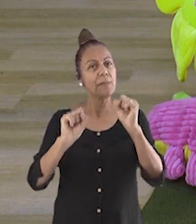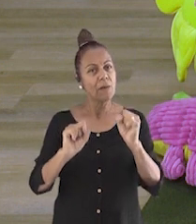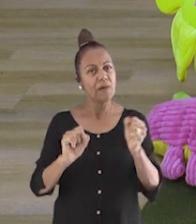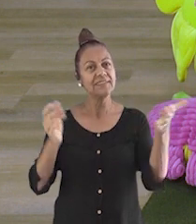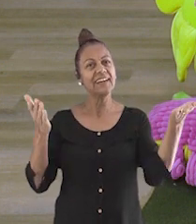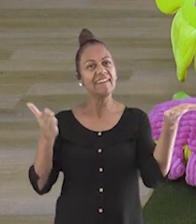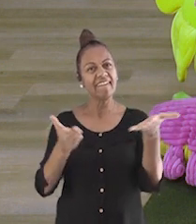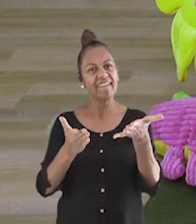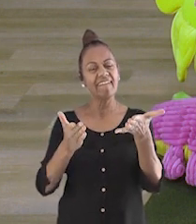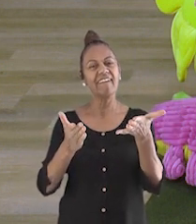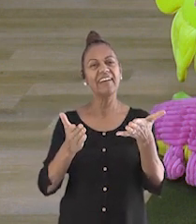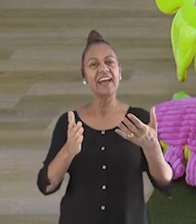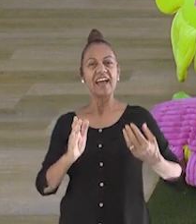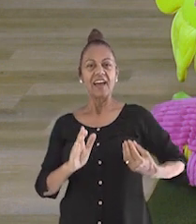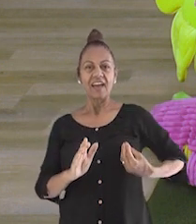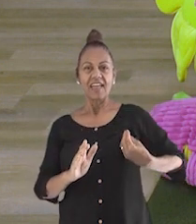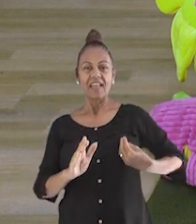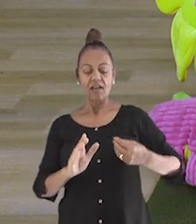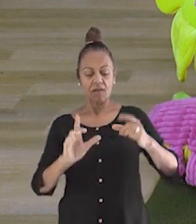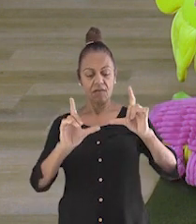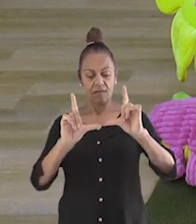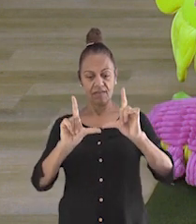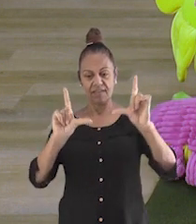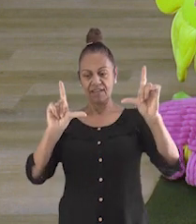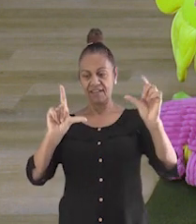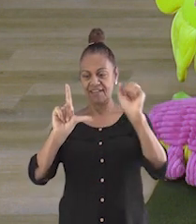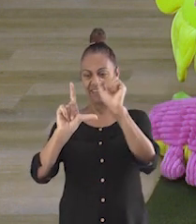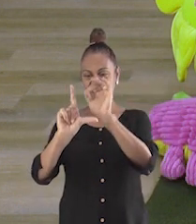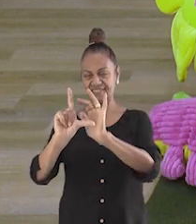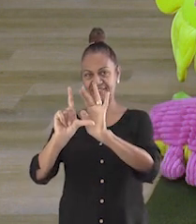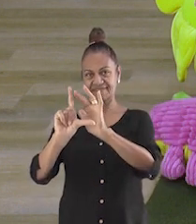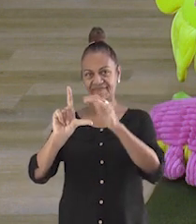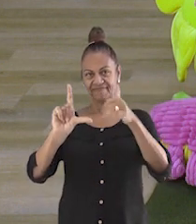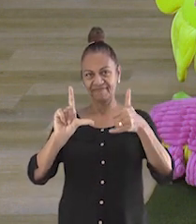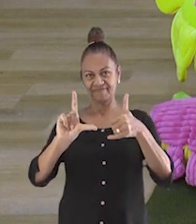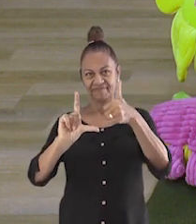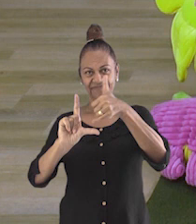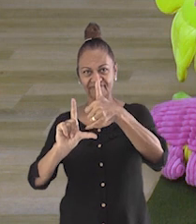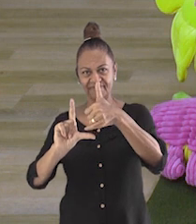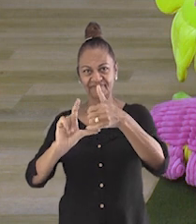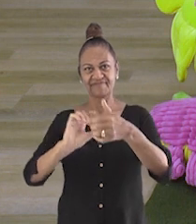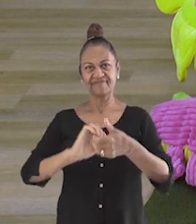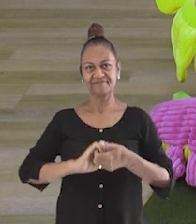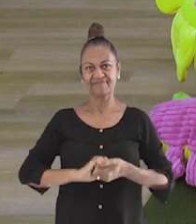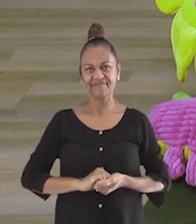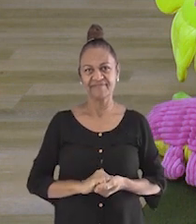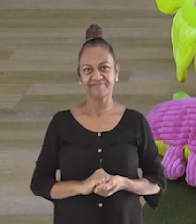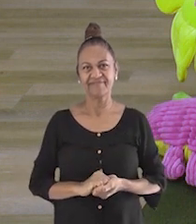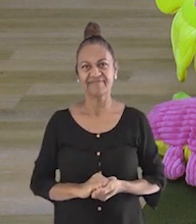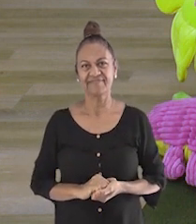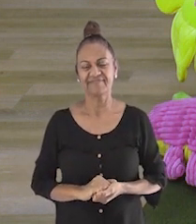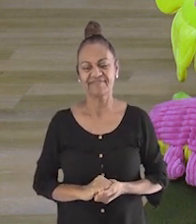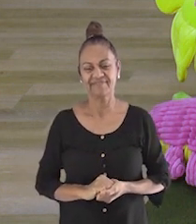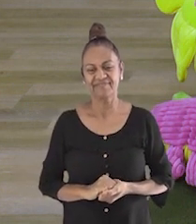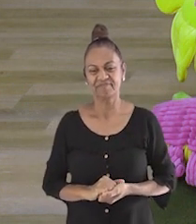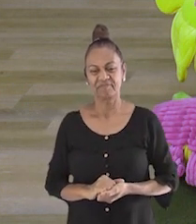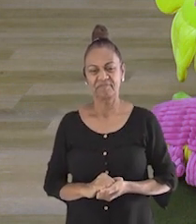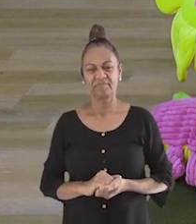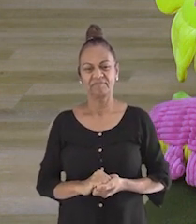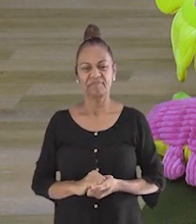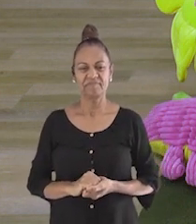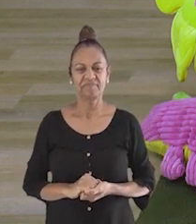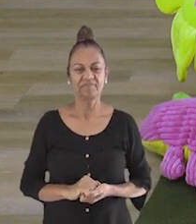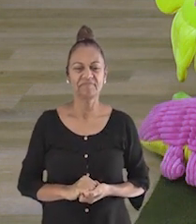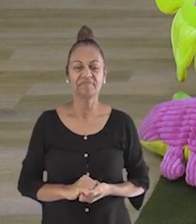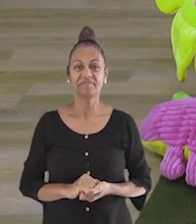sua criança nessa interação, vocês podem fazer agora. Aponte o celular para o QR Code que